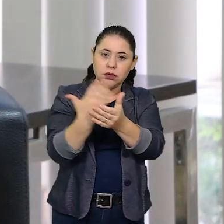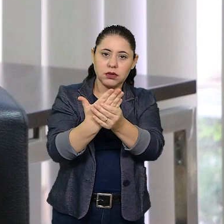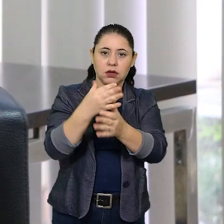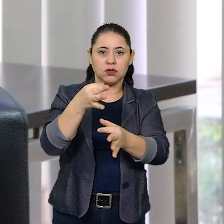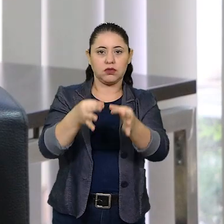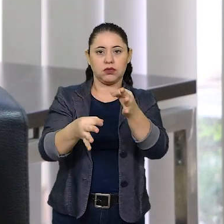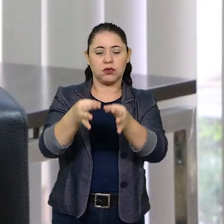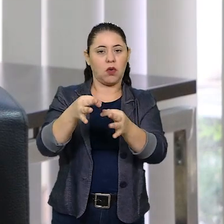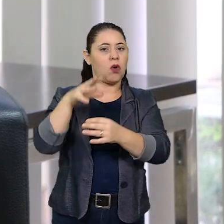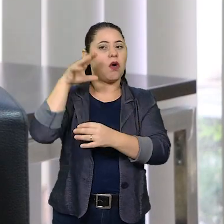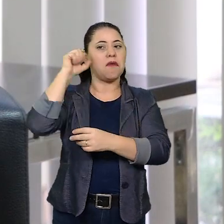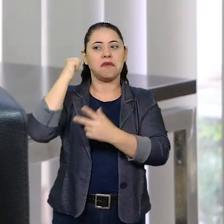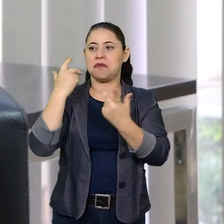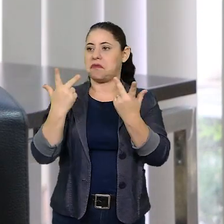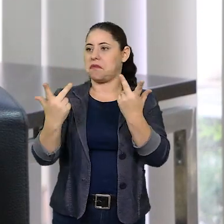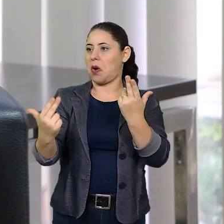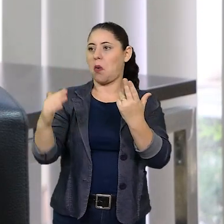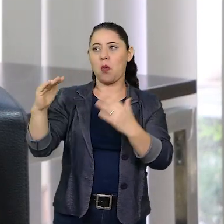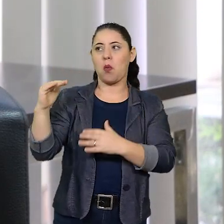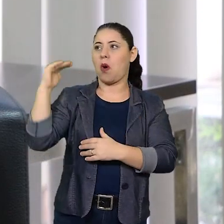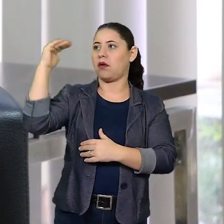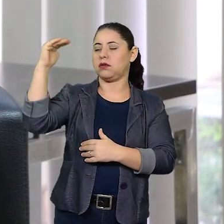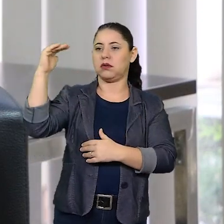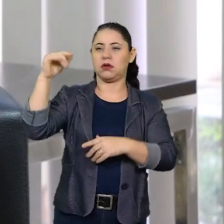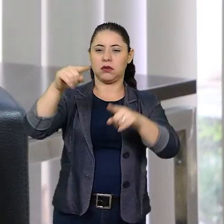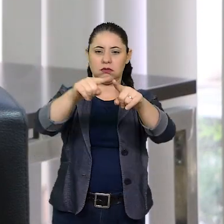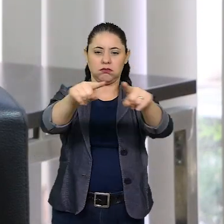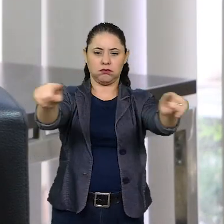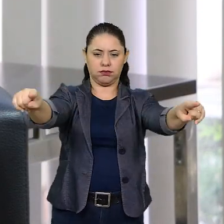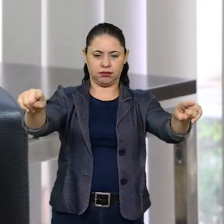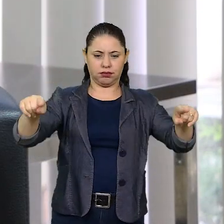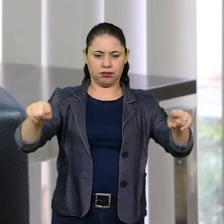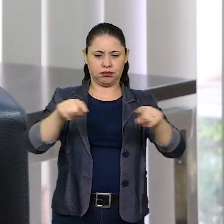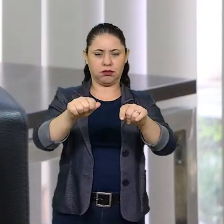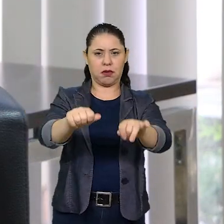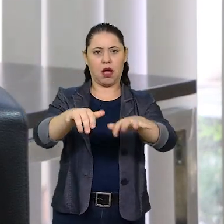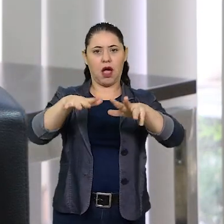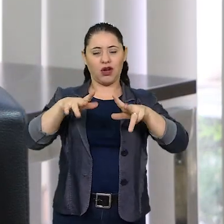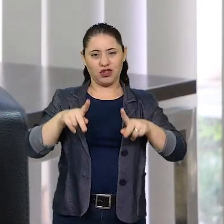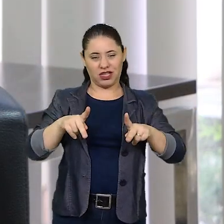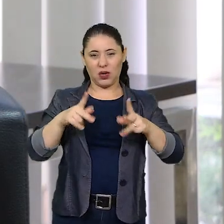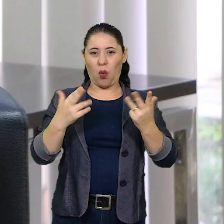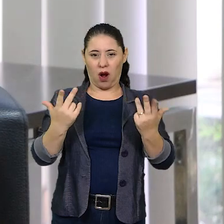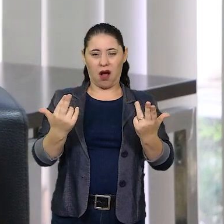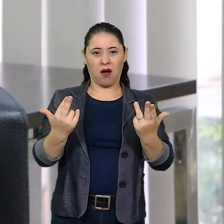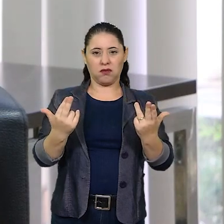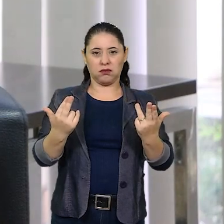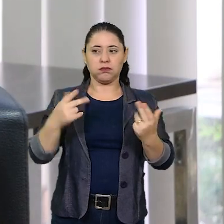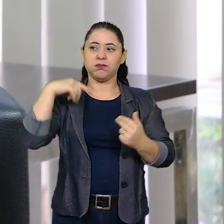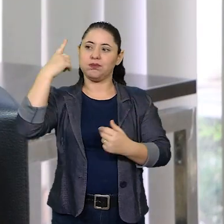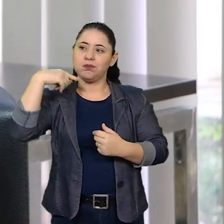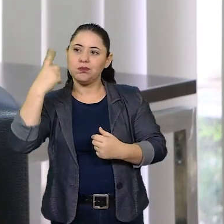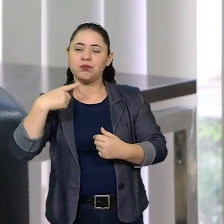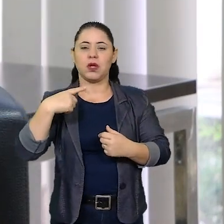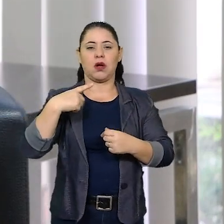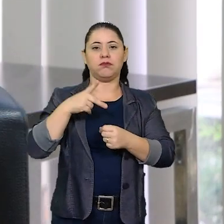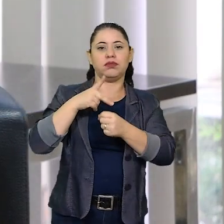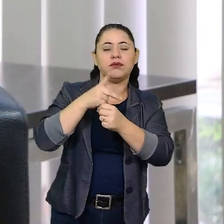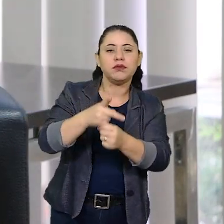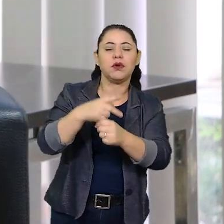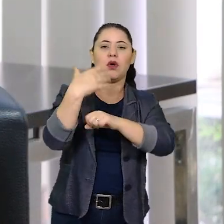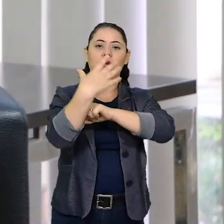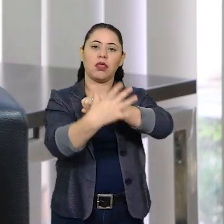em um processo judicial, ela era ouvida como um adulto numa sala de audiência, na presença do juiz, na presença dos advogados,